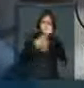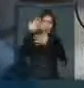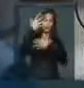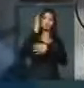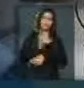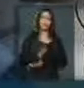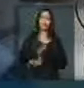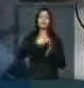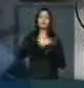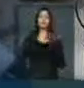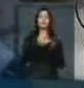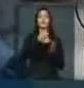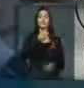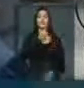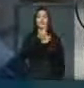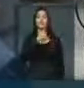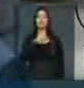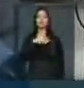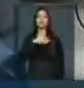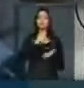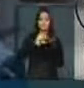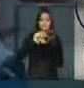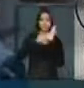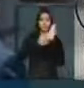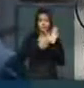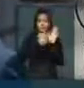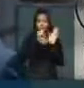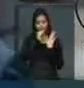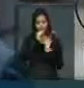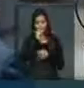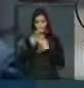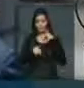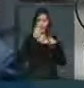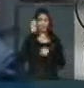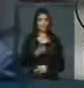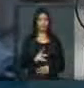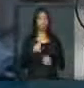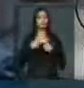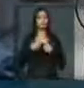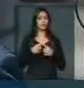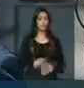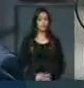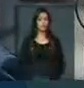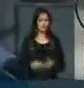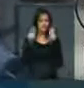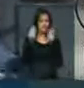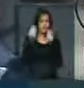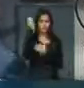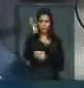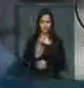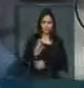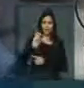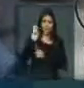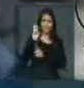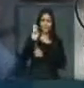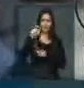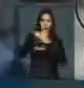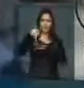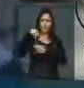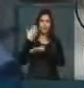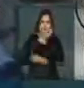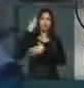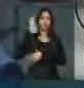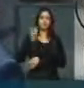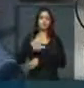jornal Globo também traz uma matéria que entristece a todos nós brasileiros. Ora, como pode um país que é a quinta potência mundial